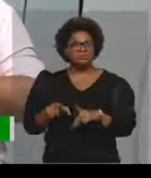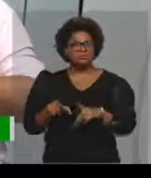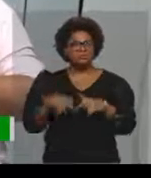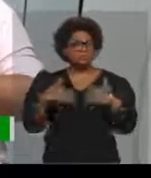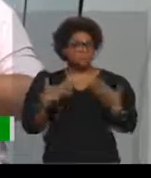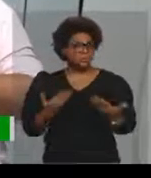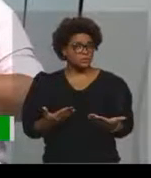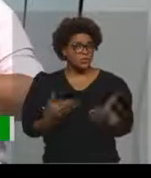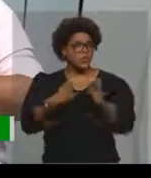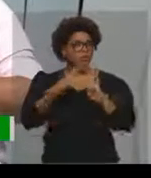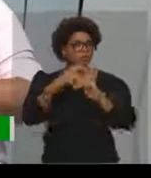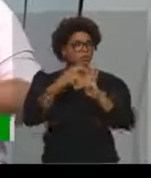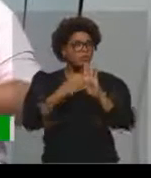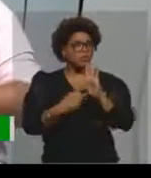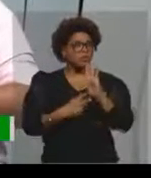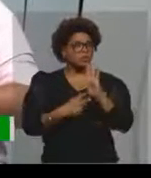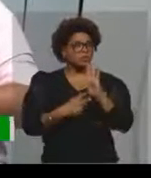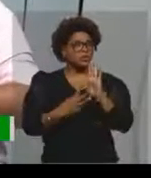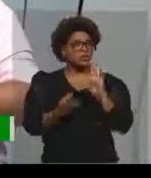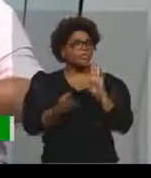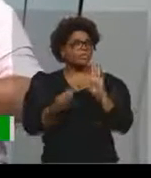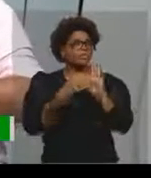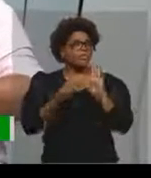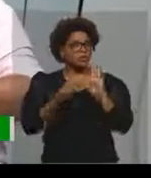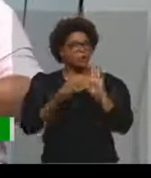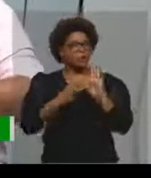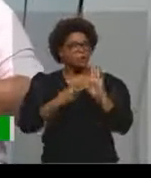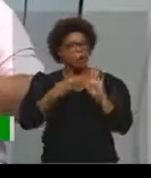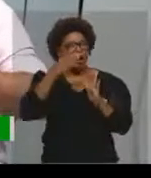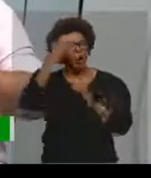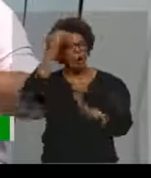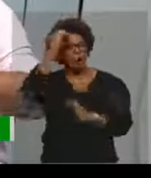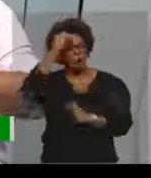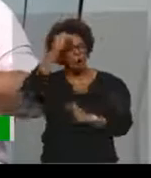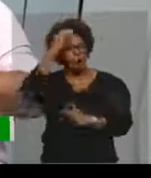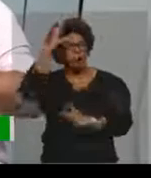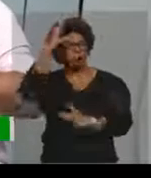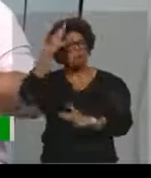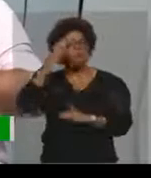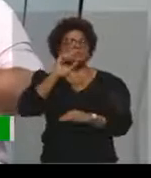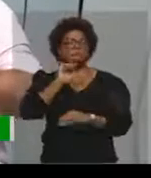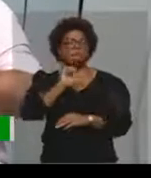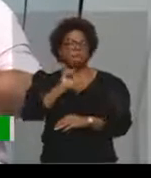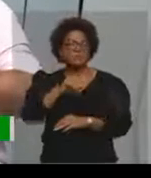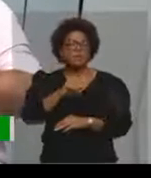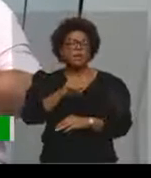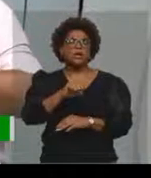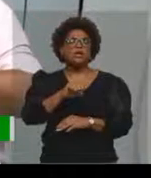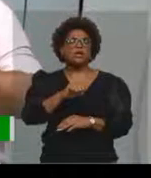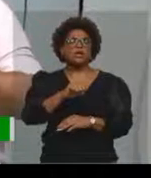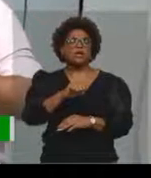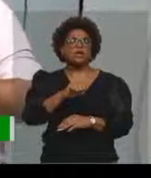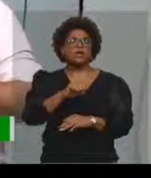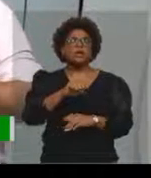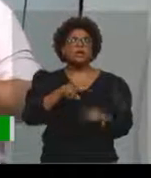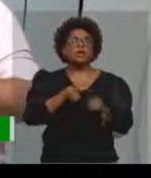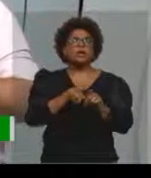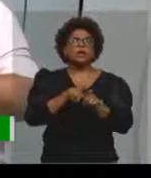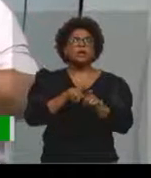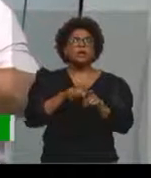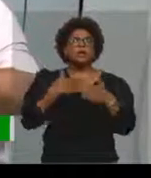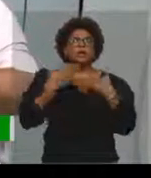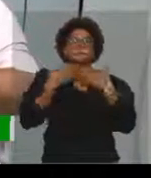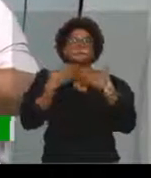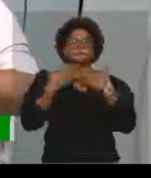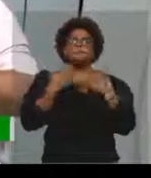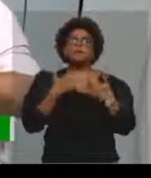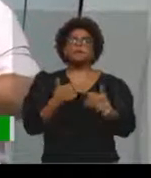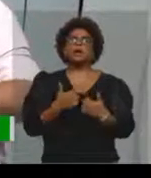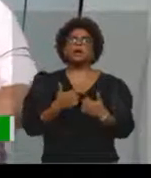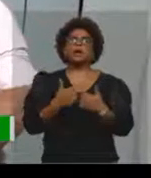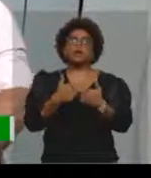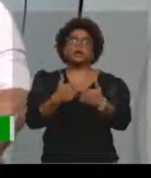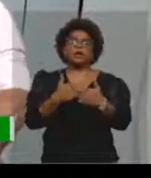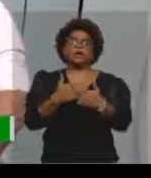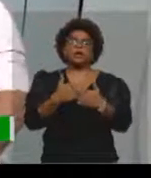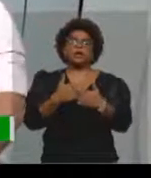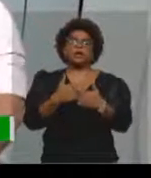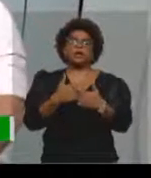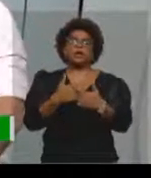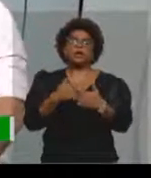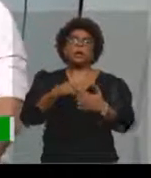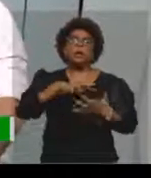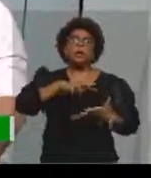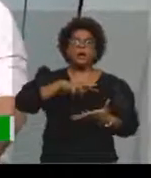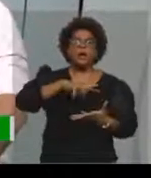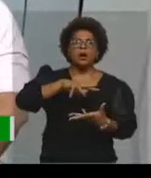agregar conhecimento de mundo, ela também vai fazer com que nós tenhamos uma sociedade que tenha